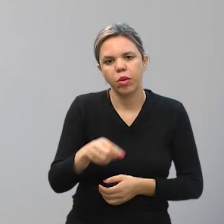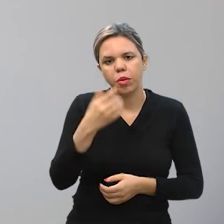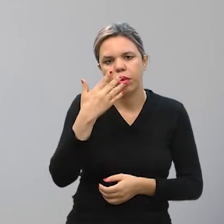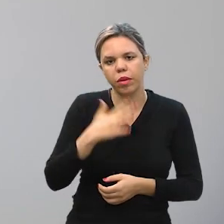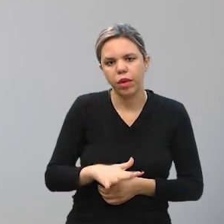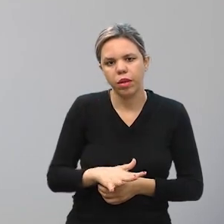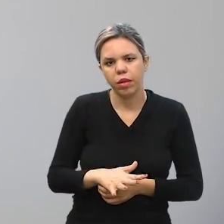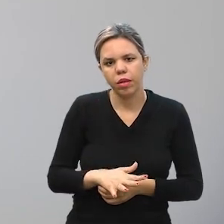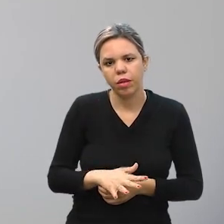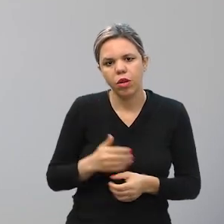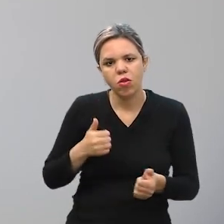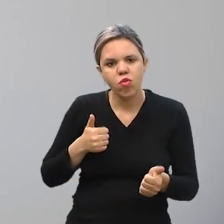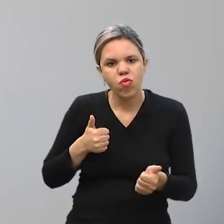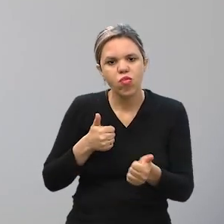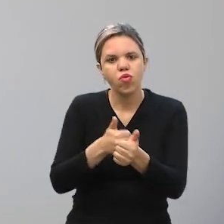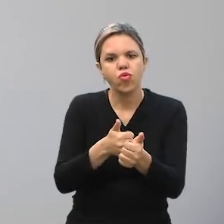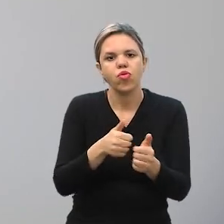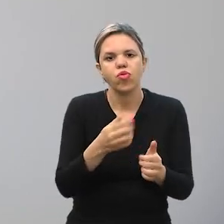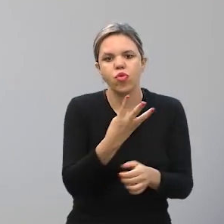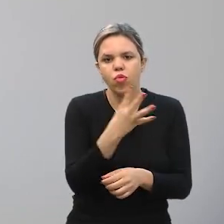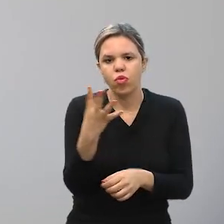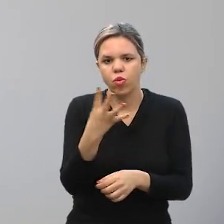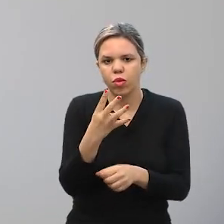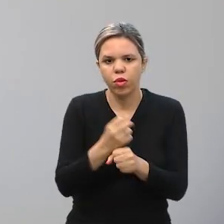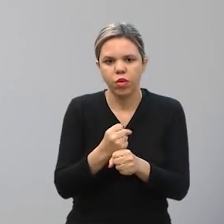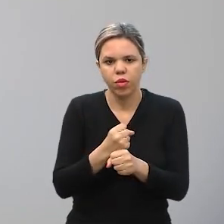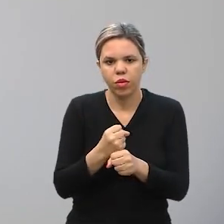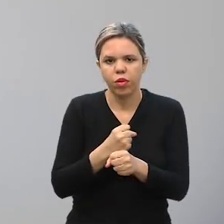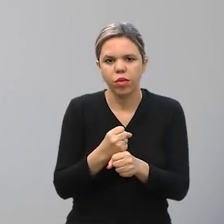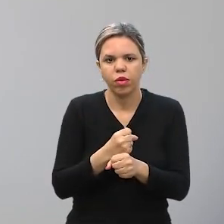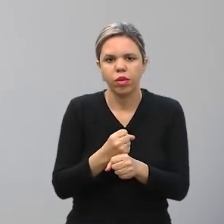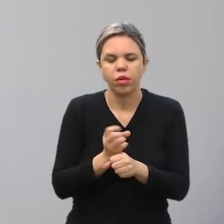crianças acompanhadas nesses 44 anos.